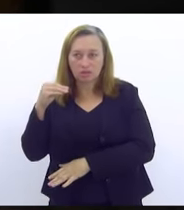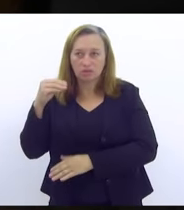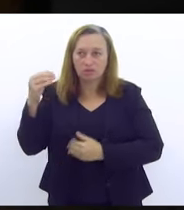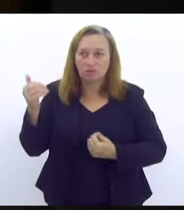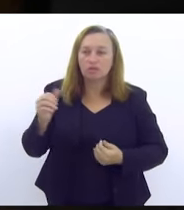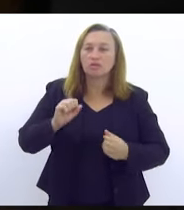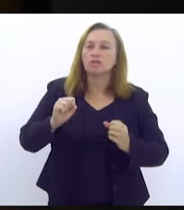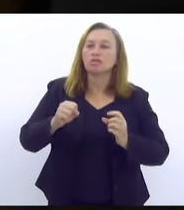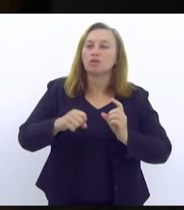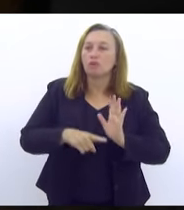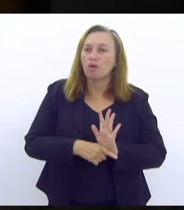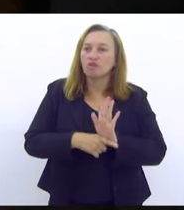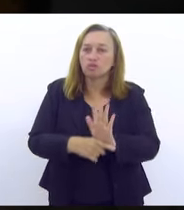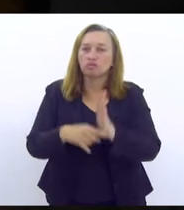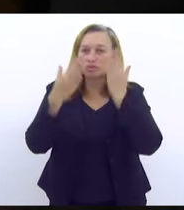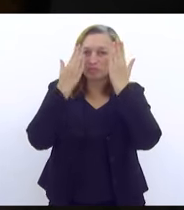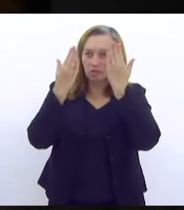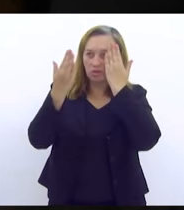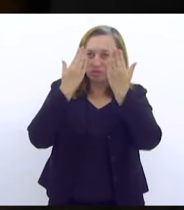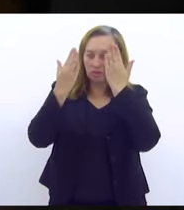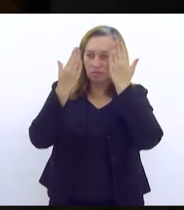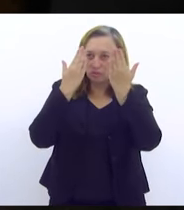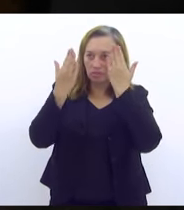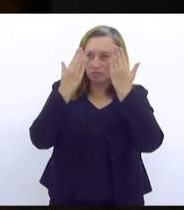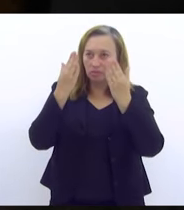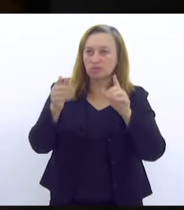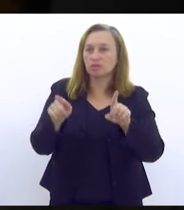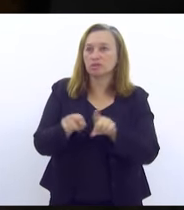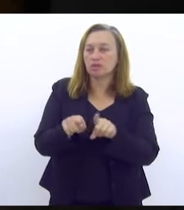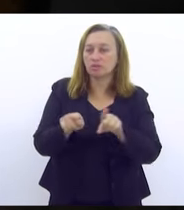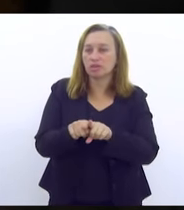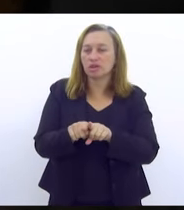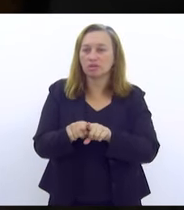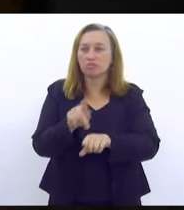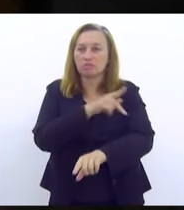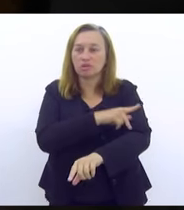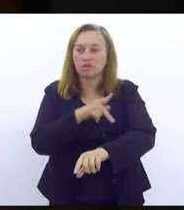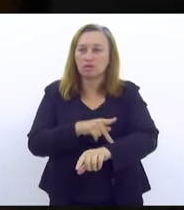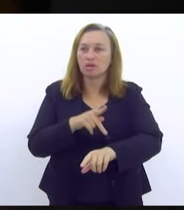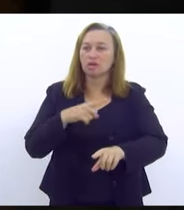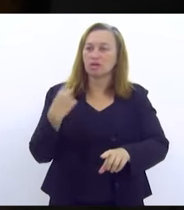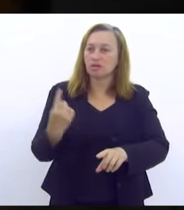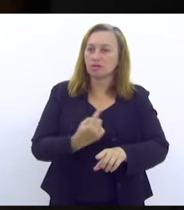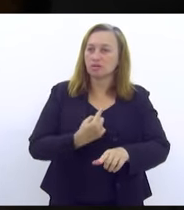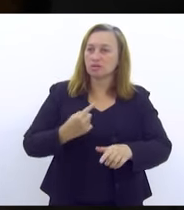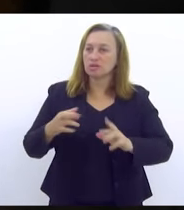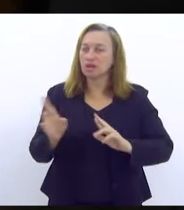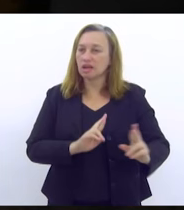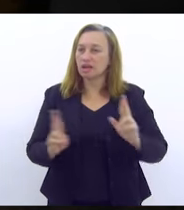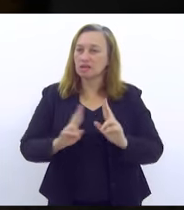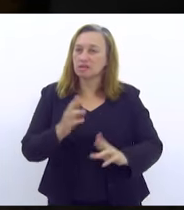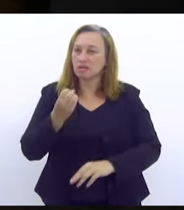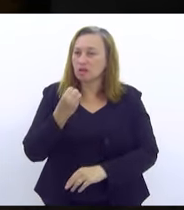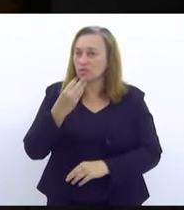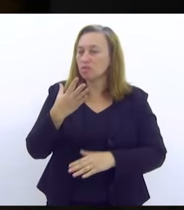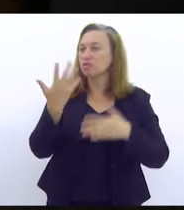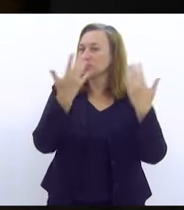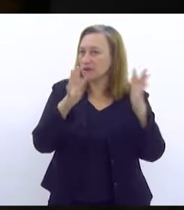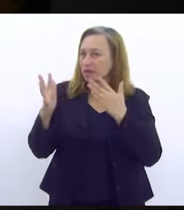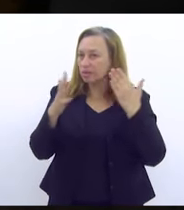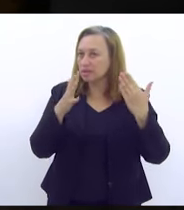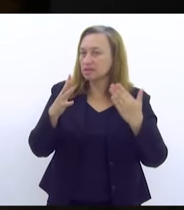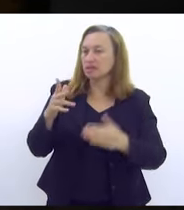de psicólogos e pedagogas. Nossa relação profissional era a melhor possível e muito elogiada pelos